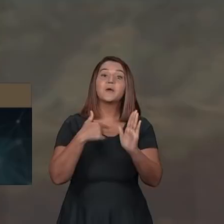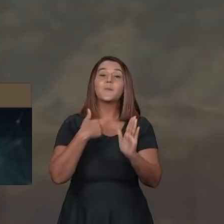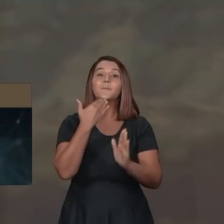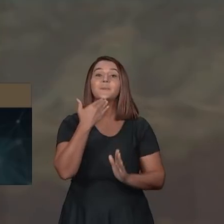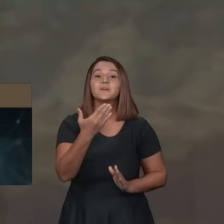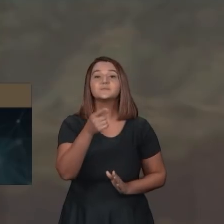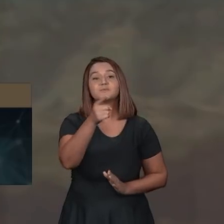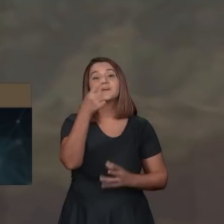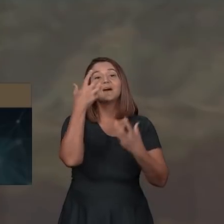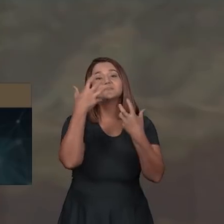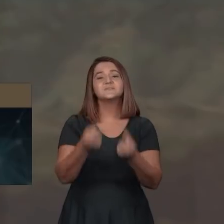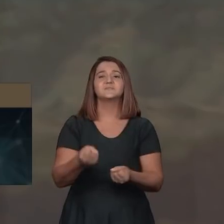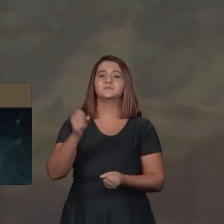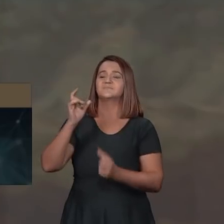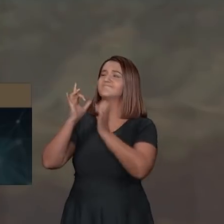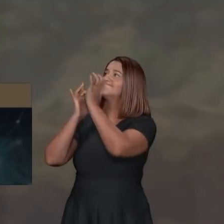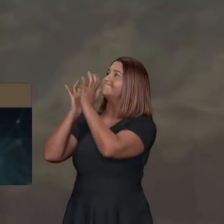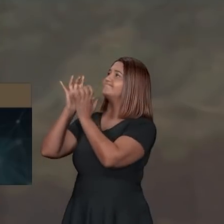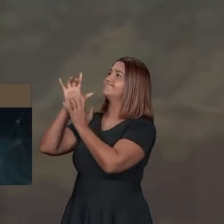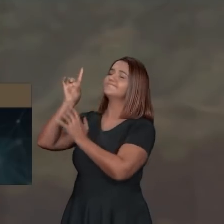aceite a Cristo como seu salvador pessoal.